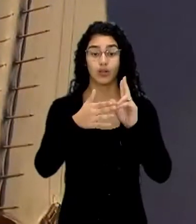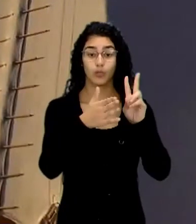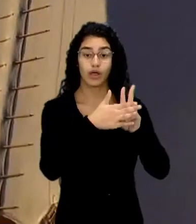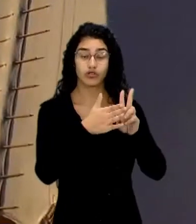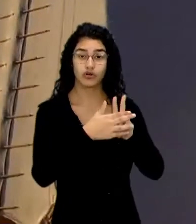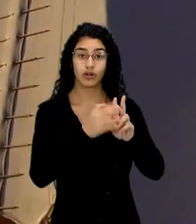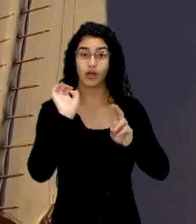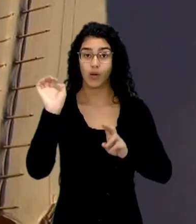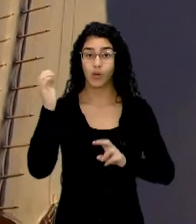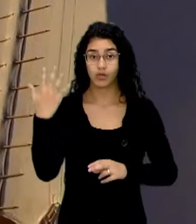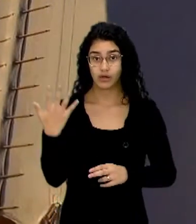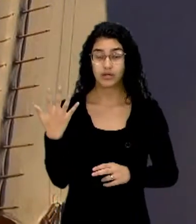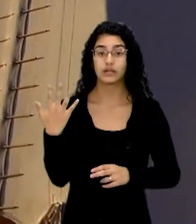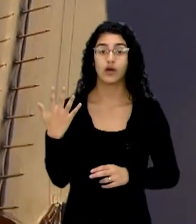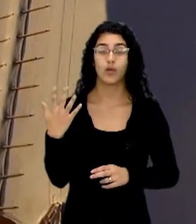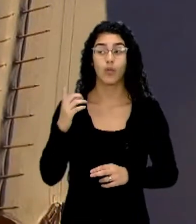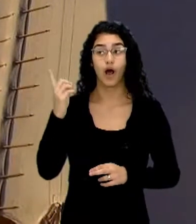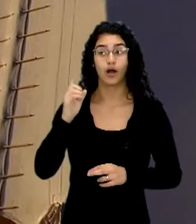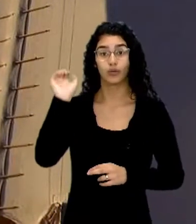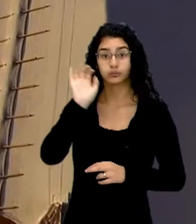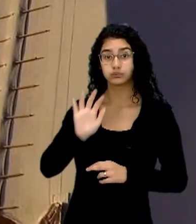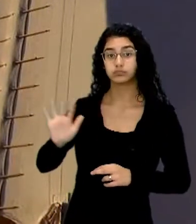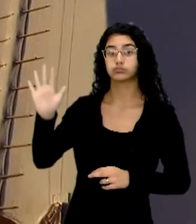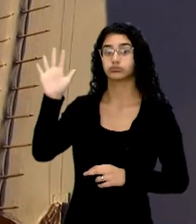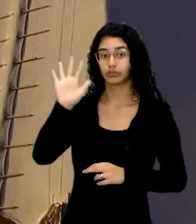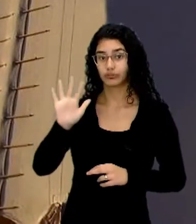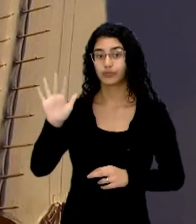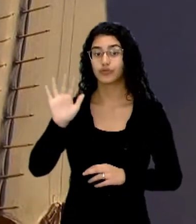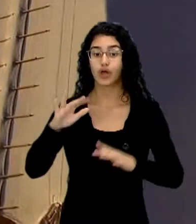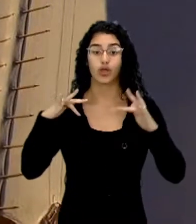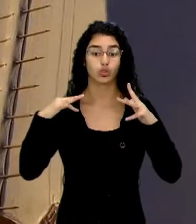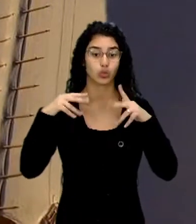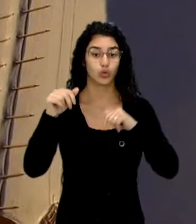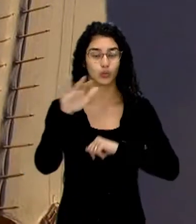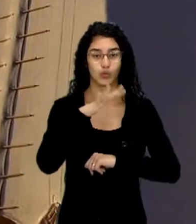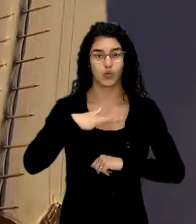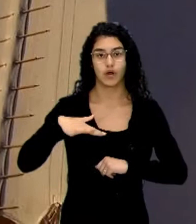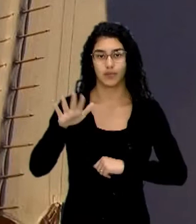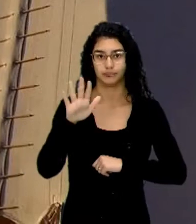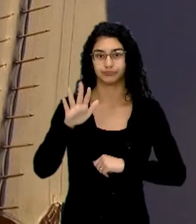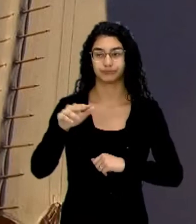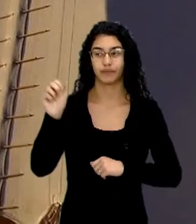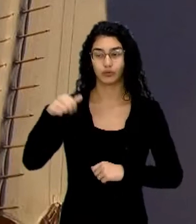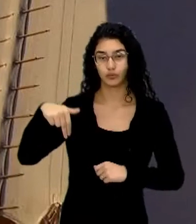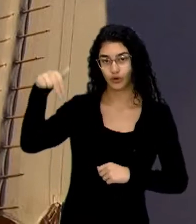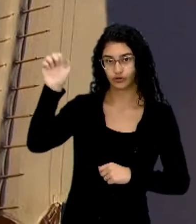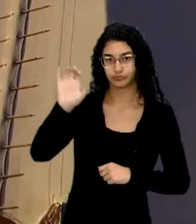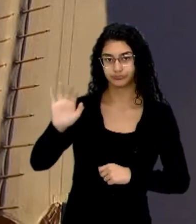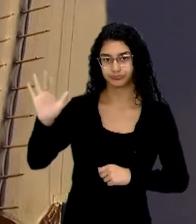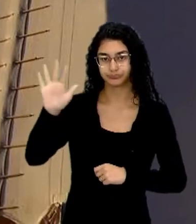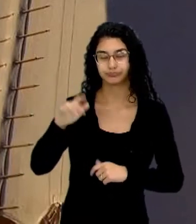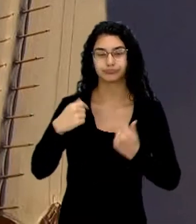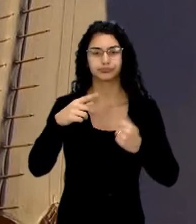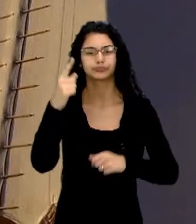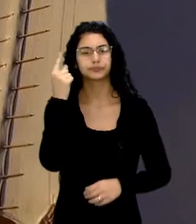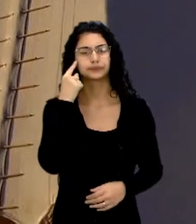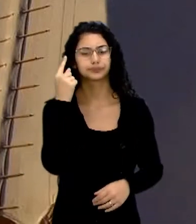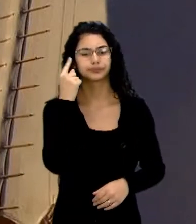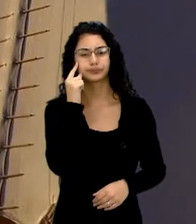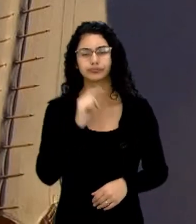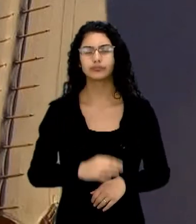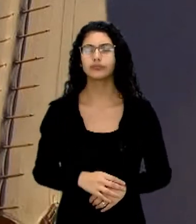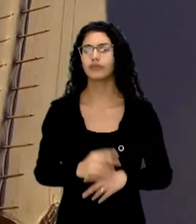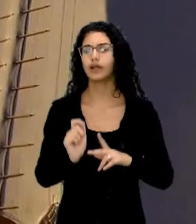que ocorreu lá nos Estados Unidos e toda a região da América do Norte. A gente tem que pensar que